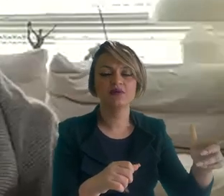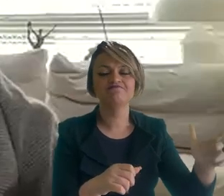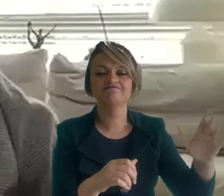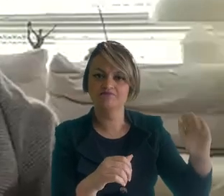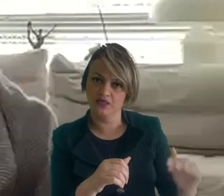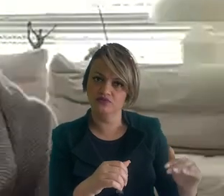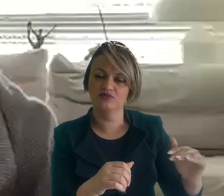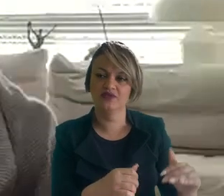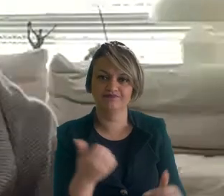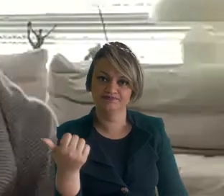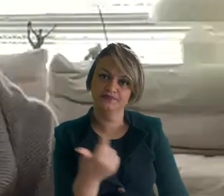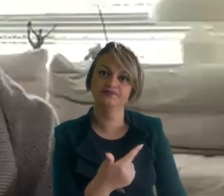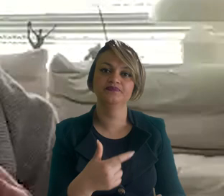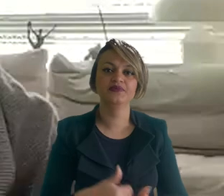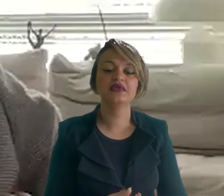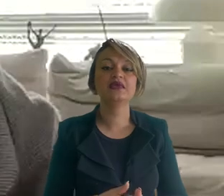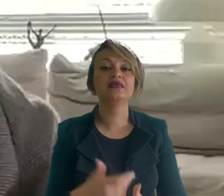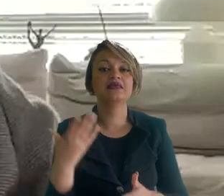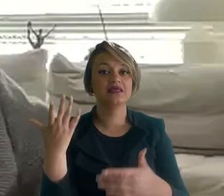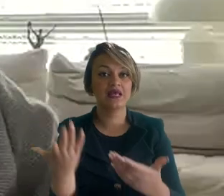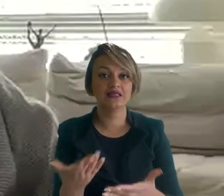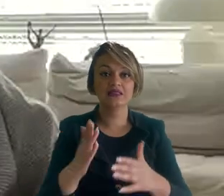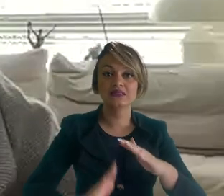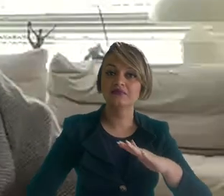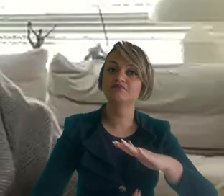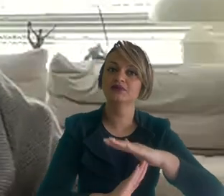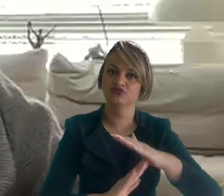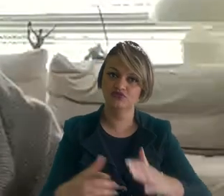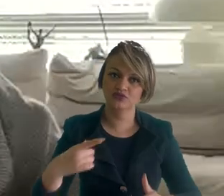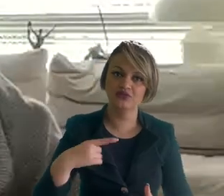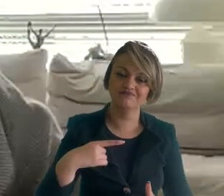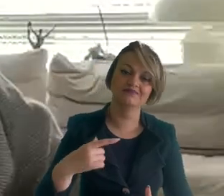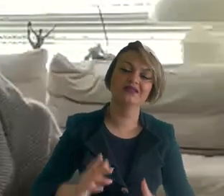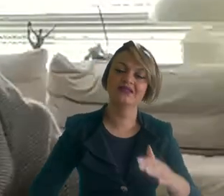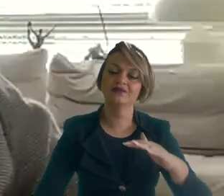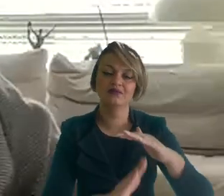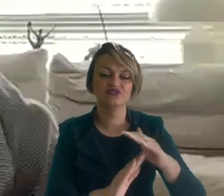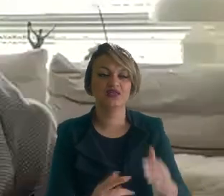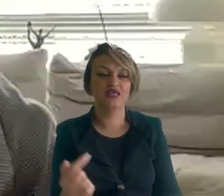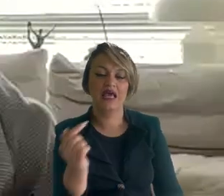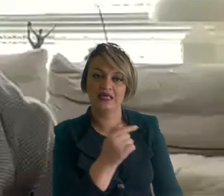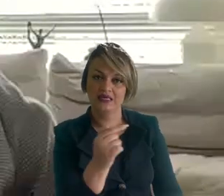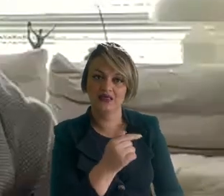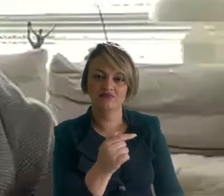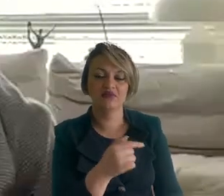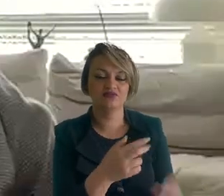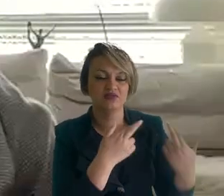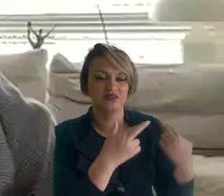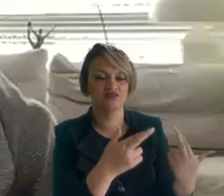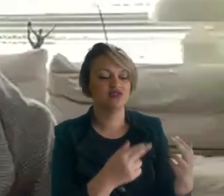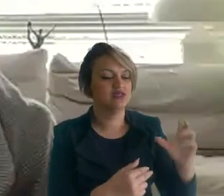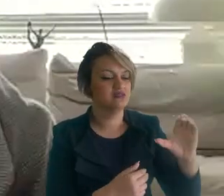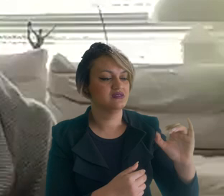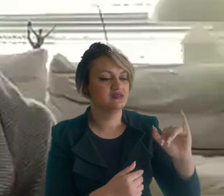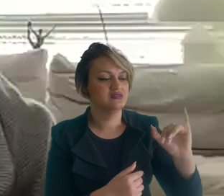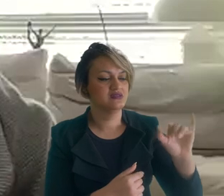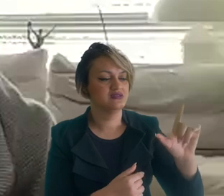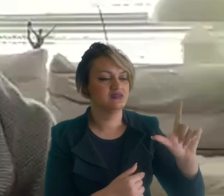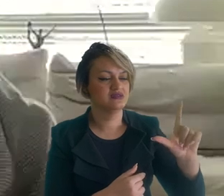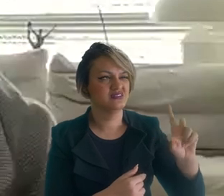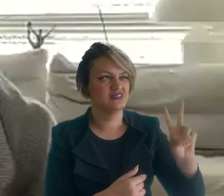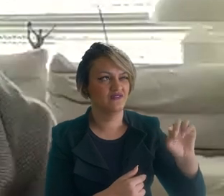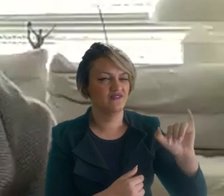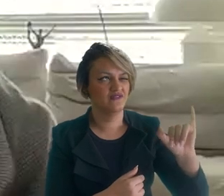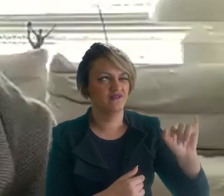tal e tem o seu limite e o limite da responsabilidade civil nos dá o Código Civil